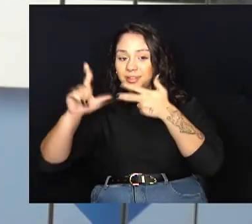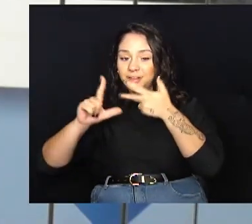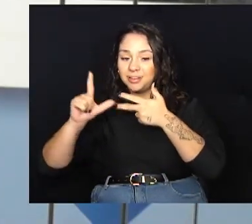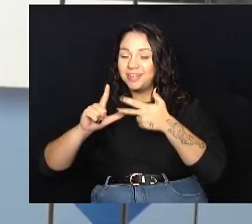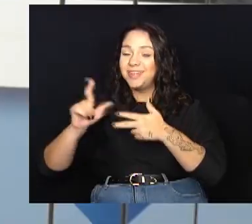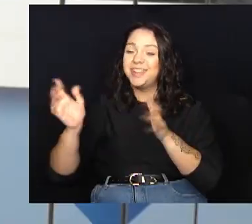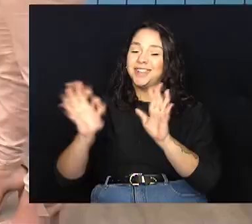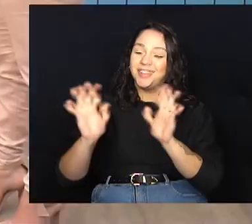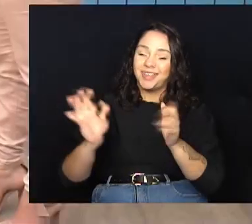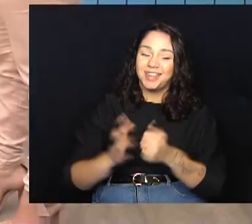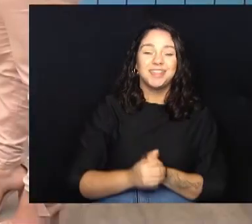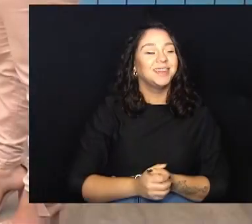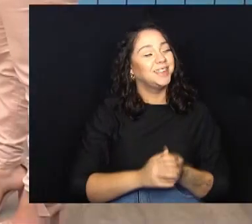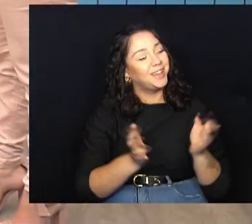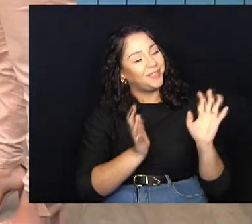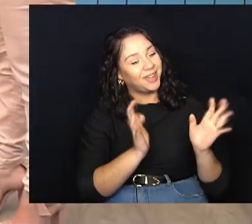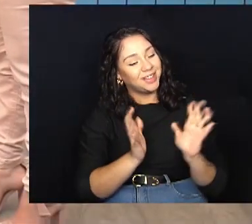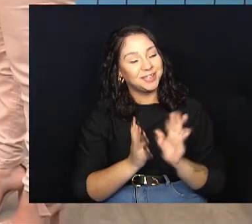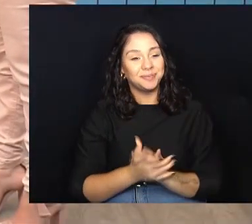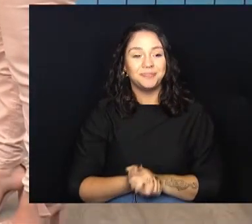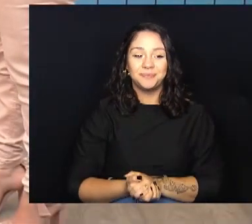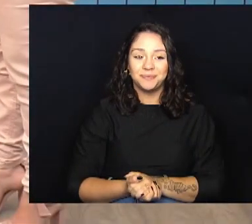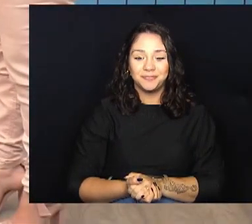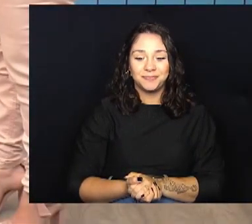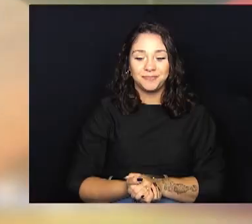até mais Gabriel até mais